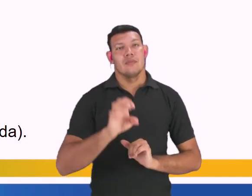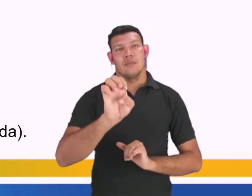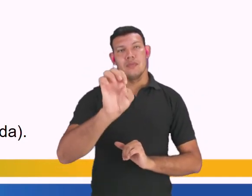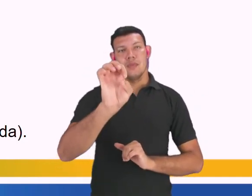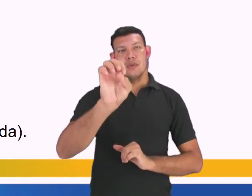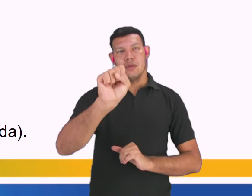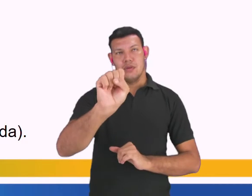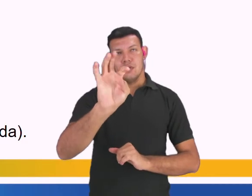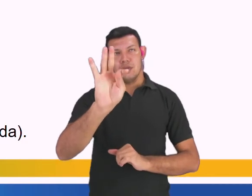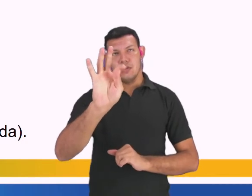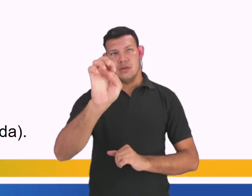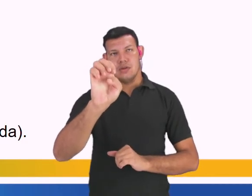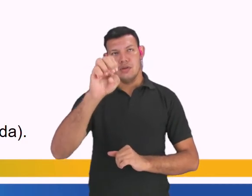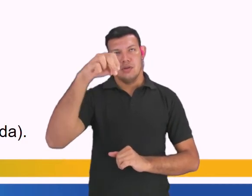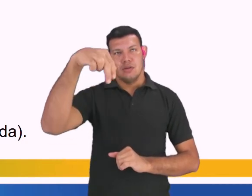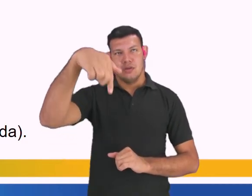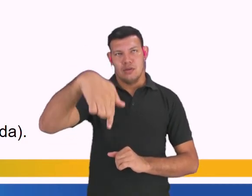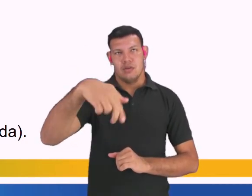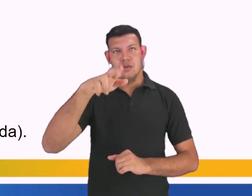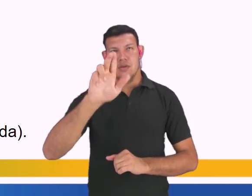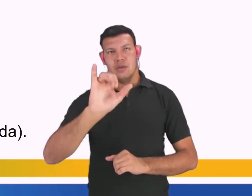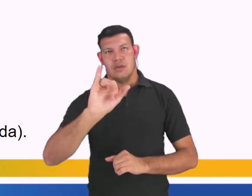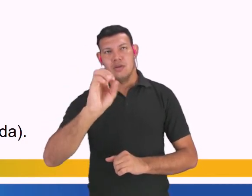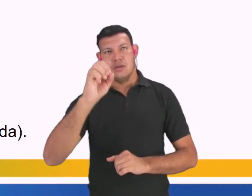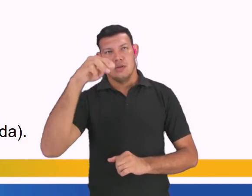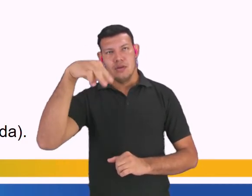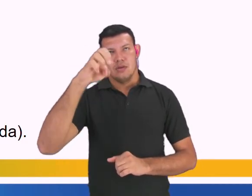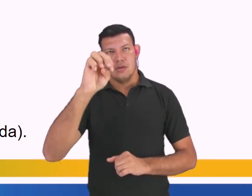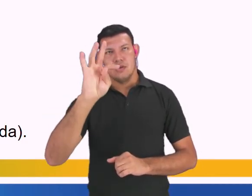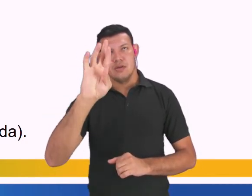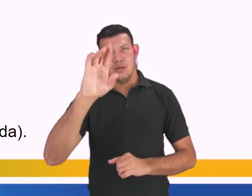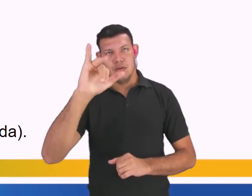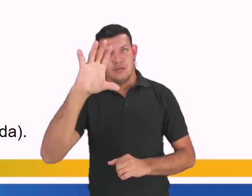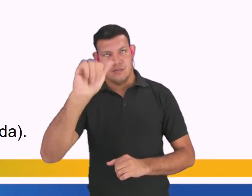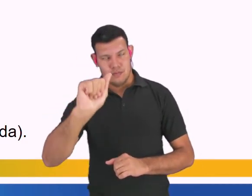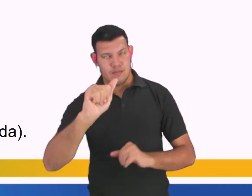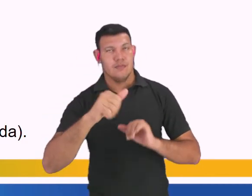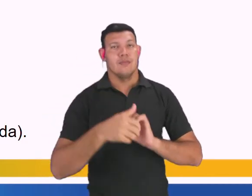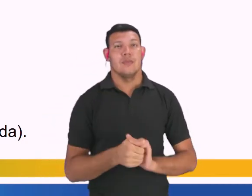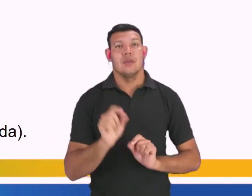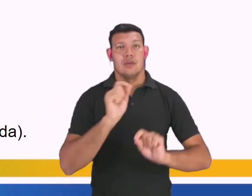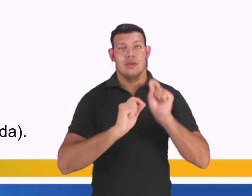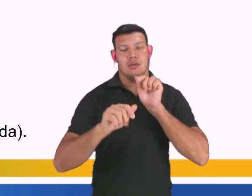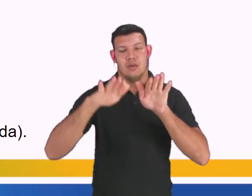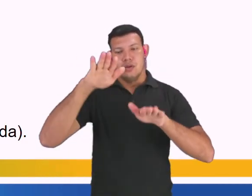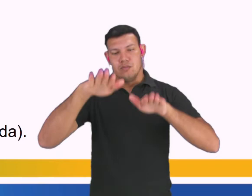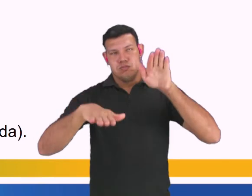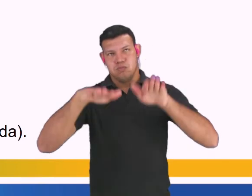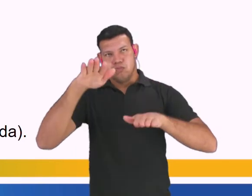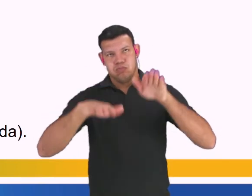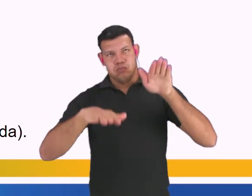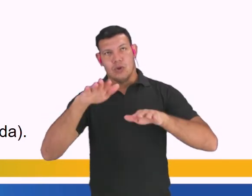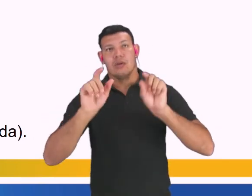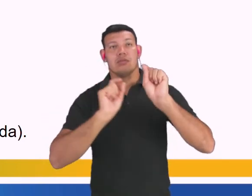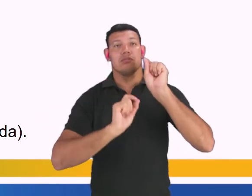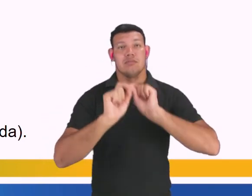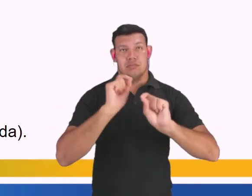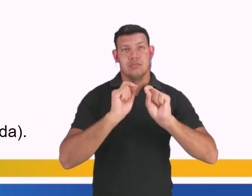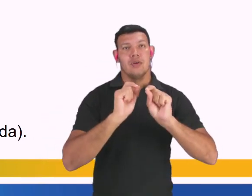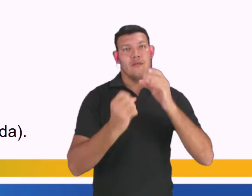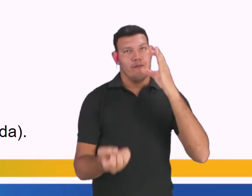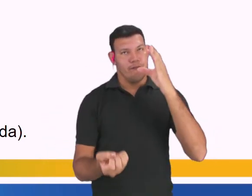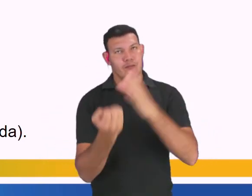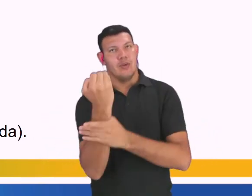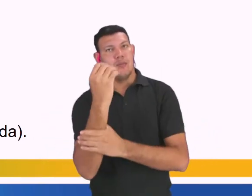na reação do balanceamento dessa equação, da glicose, que vai liberar CO2, e ela vai formar também